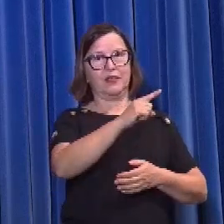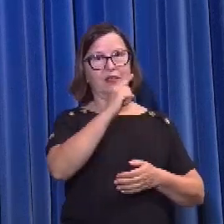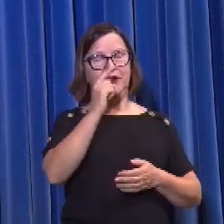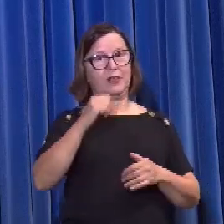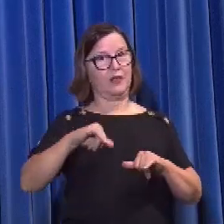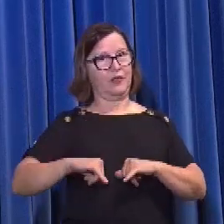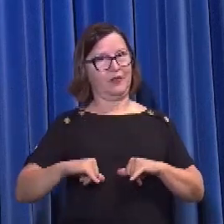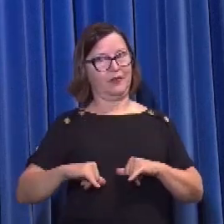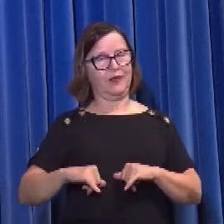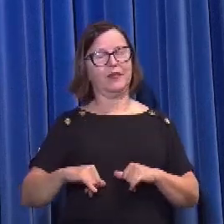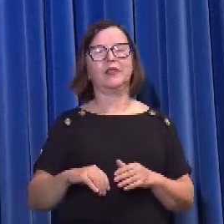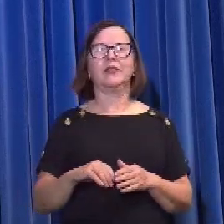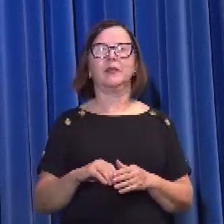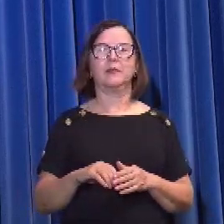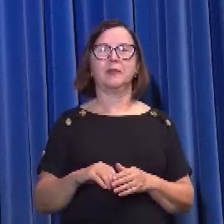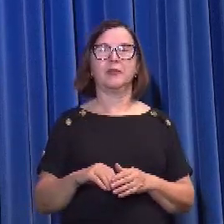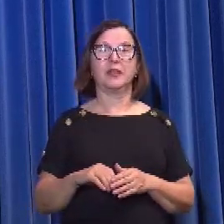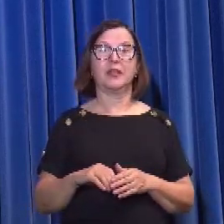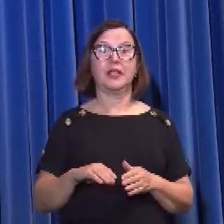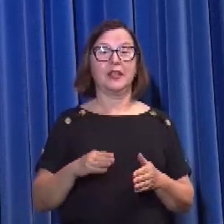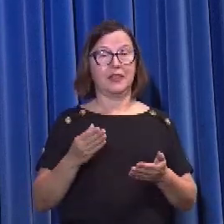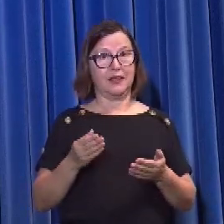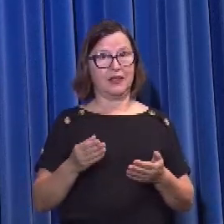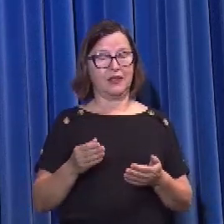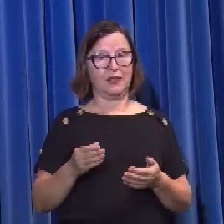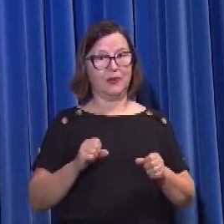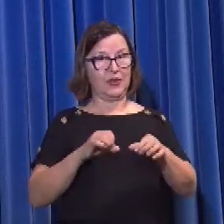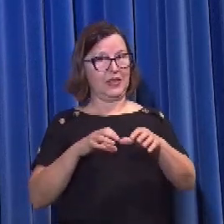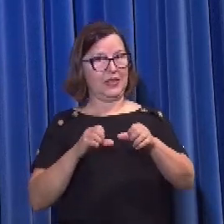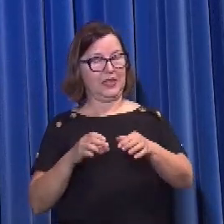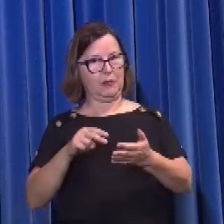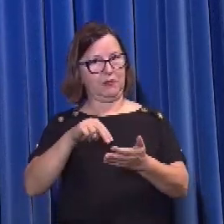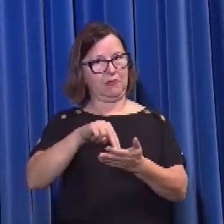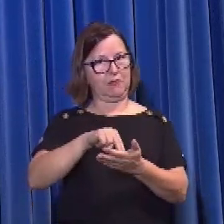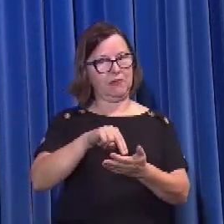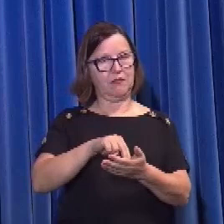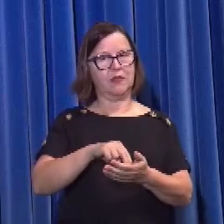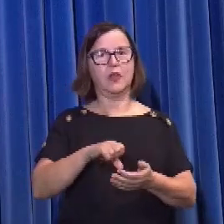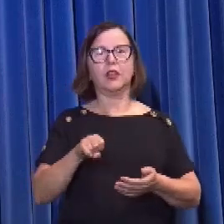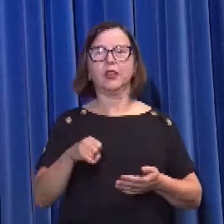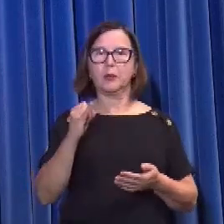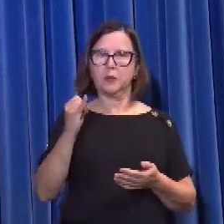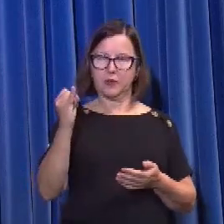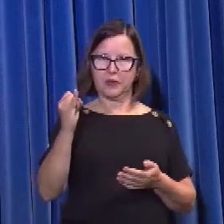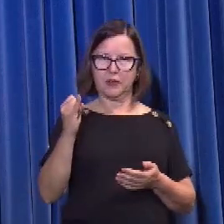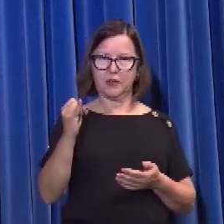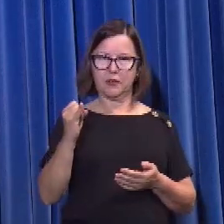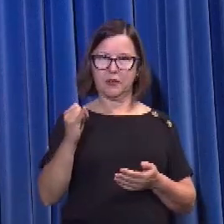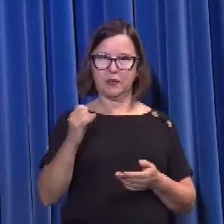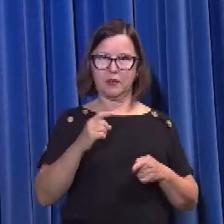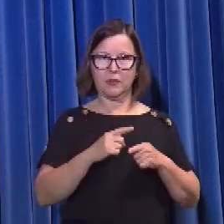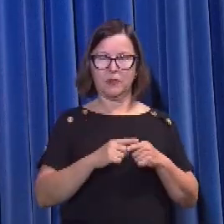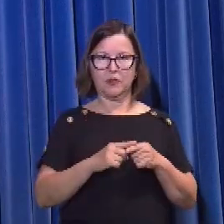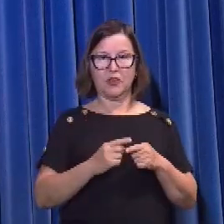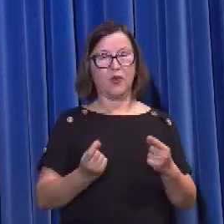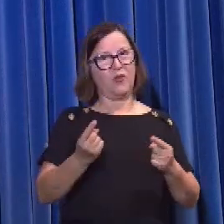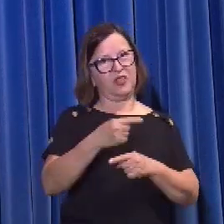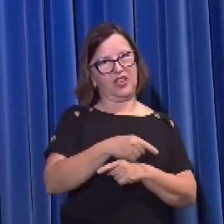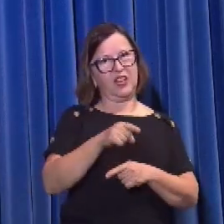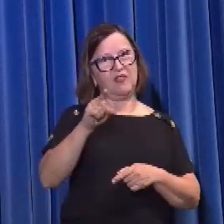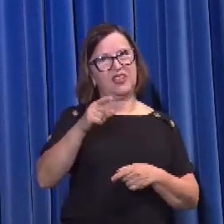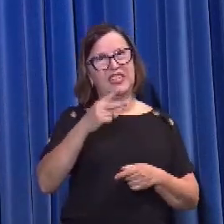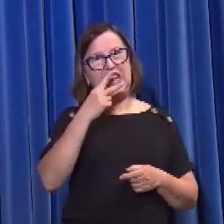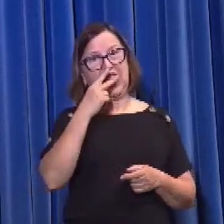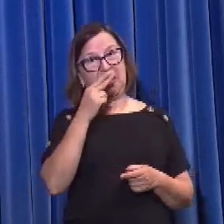perigos que a doutrina da perseverança, ela é tão importante. Porque senão você vai sucumbir. Porque você vai